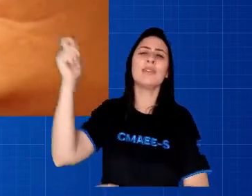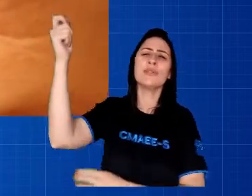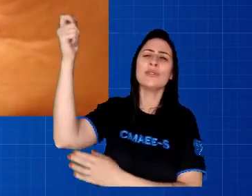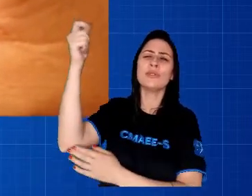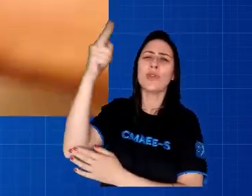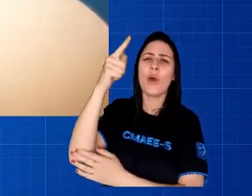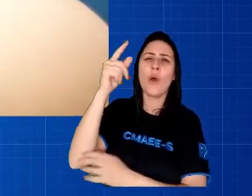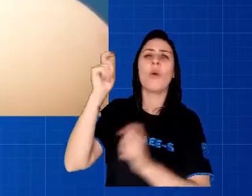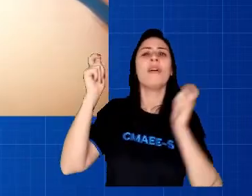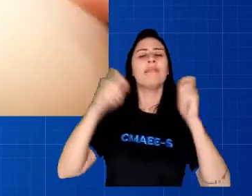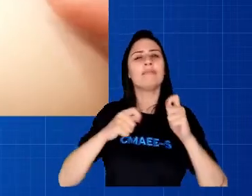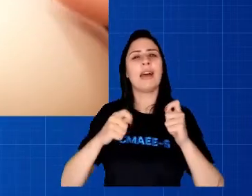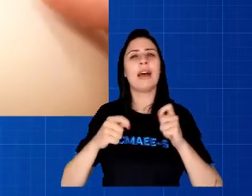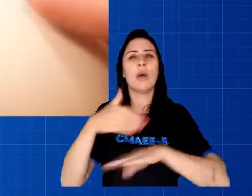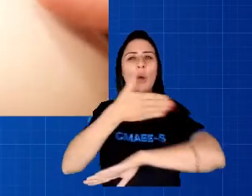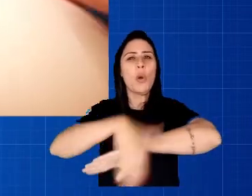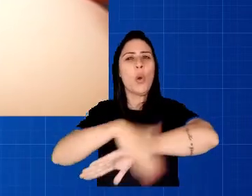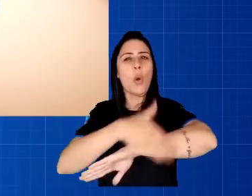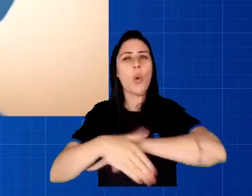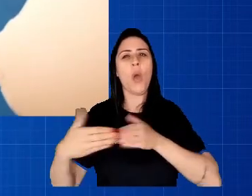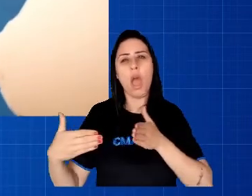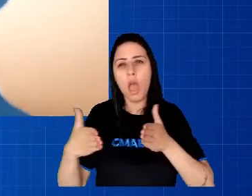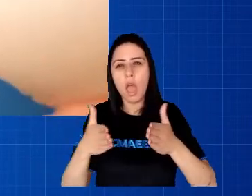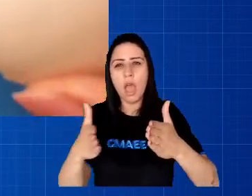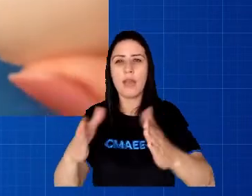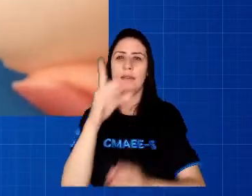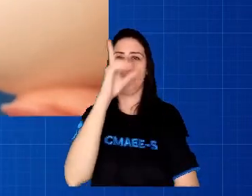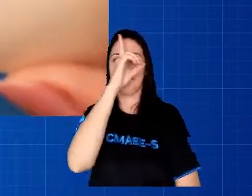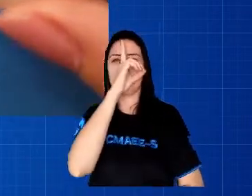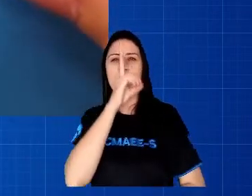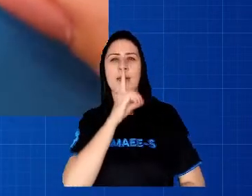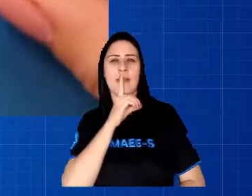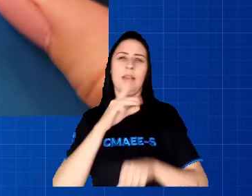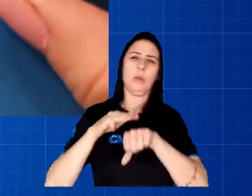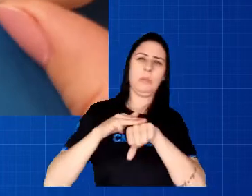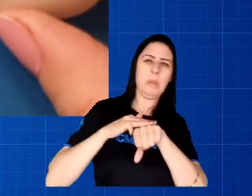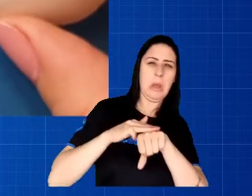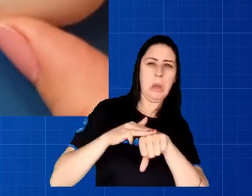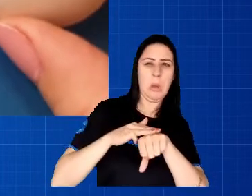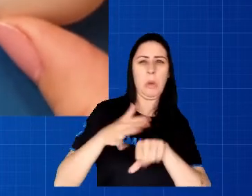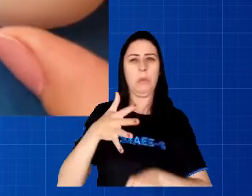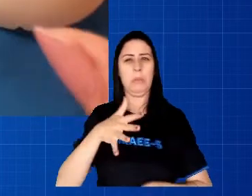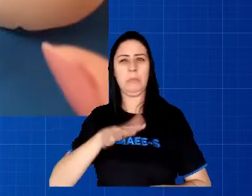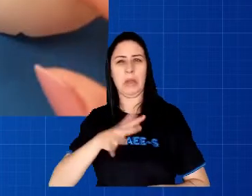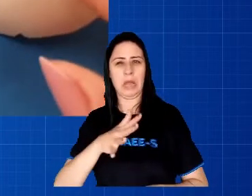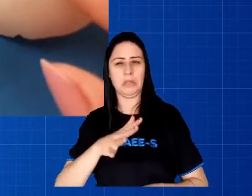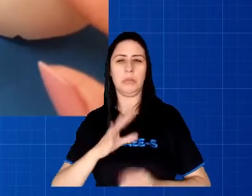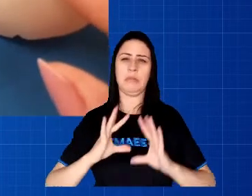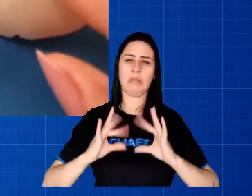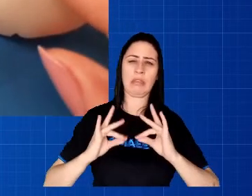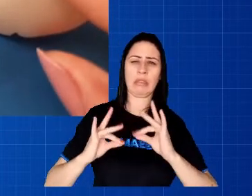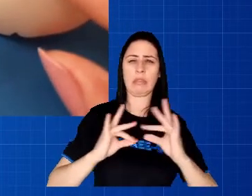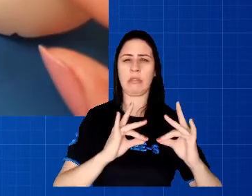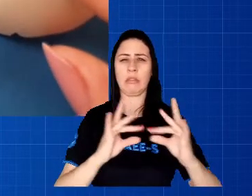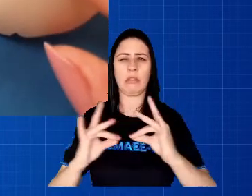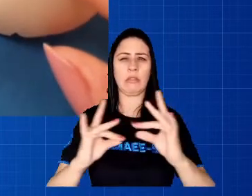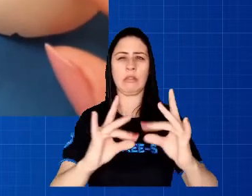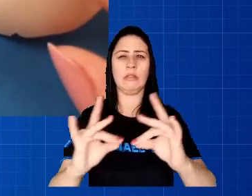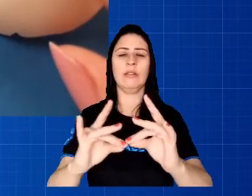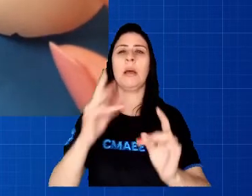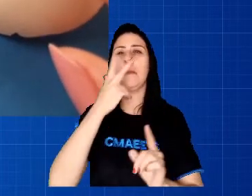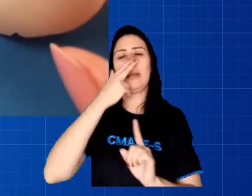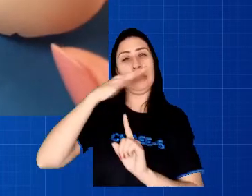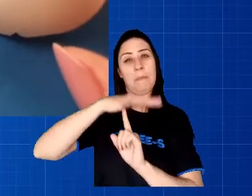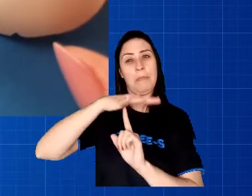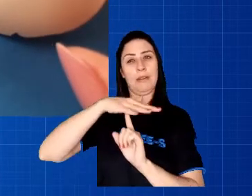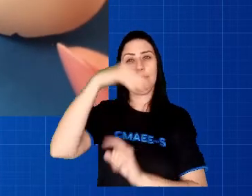um calçamento em tom amarelado, marrom, um petit pavé remetendo ao movimento